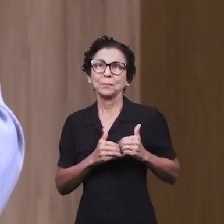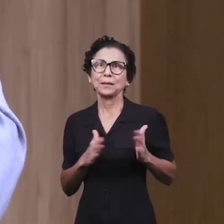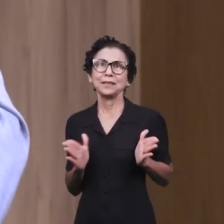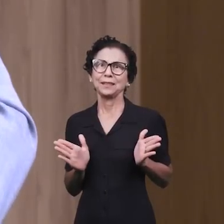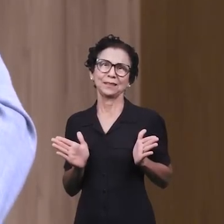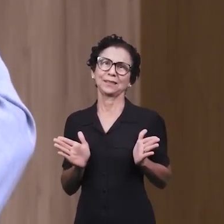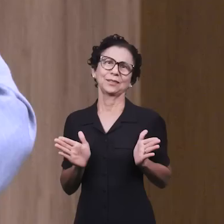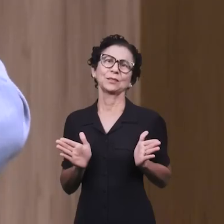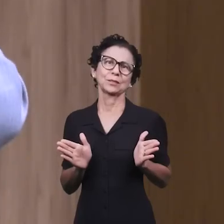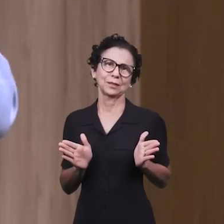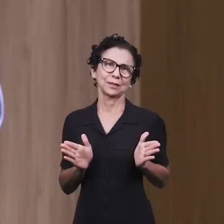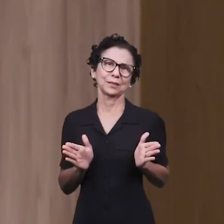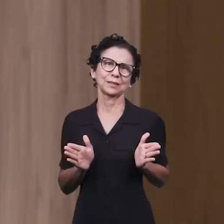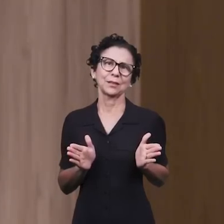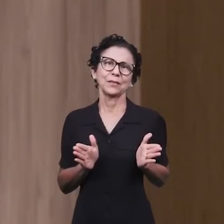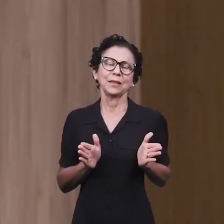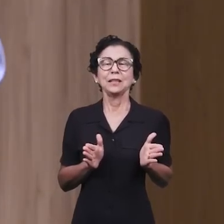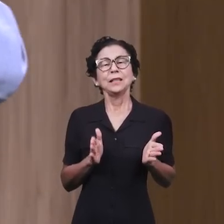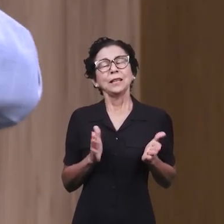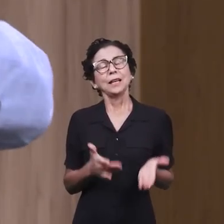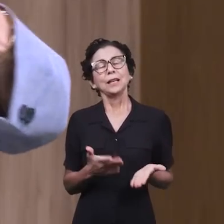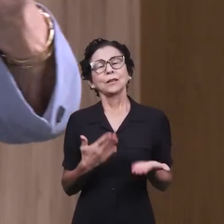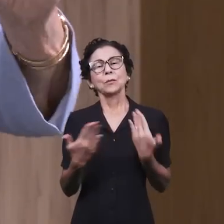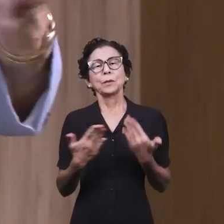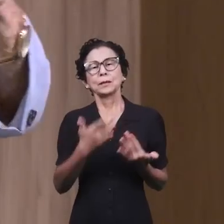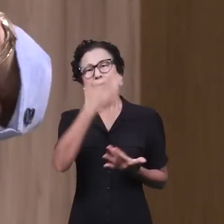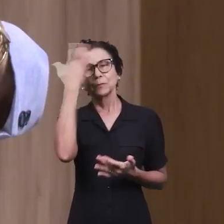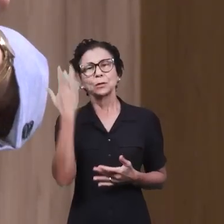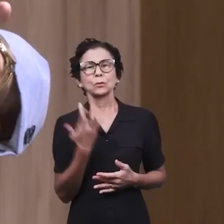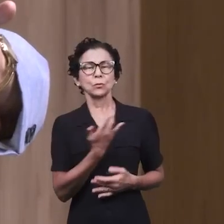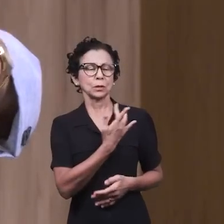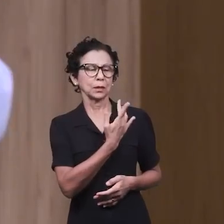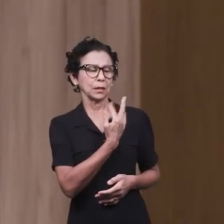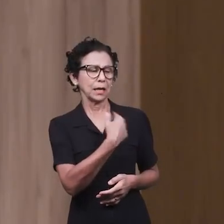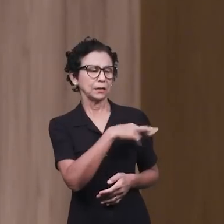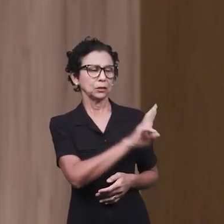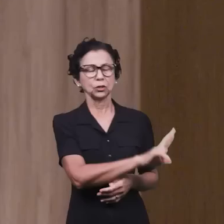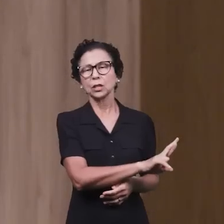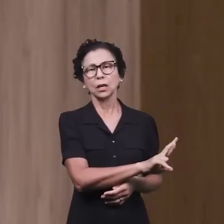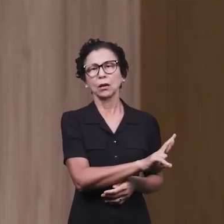penetrar. Então, cada um tem uma espécie, uma religião.